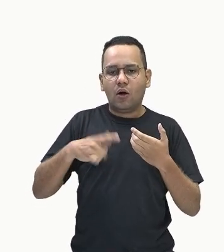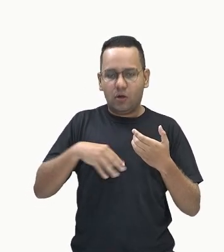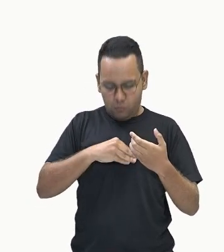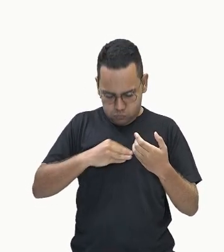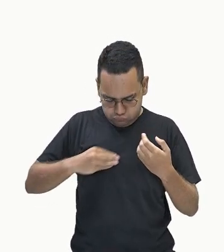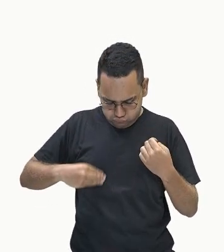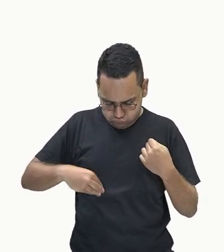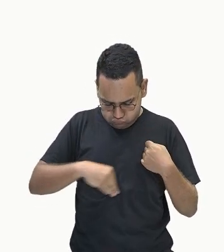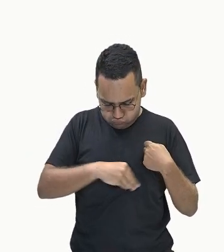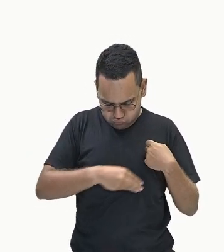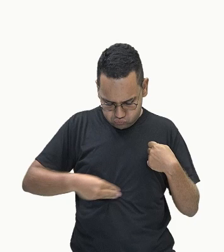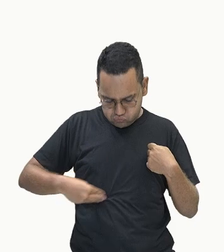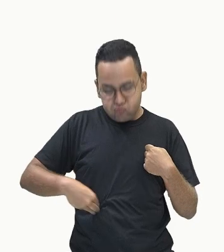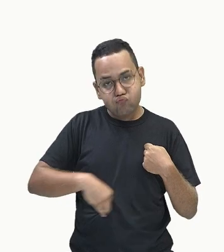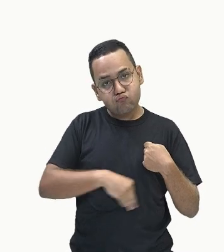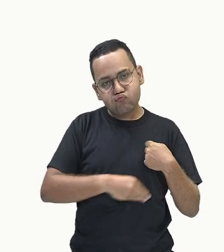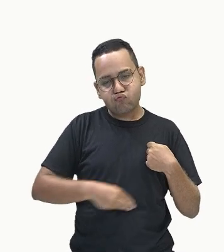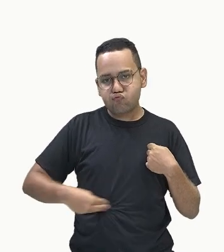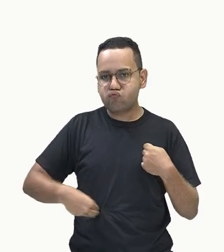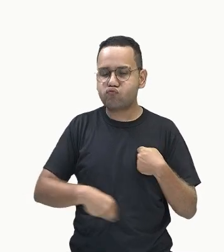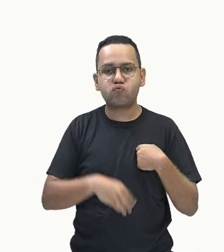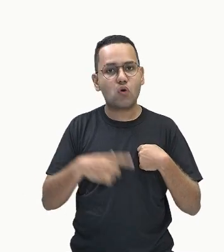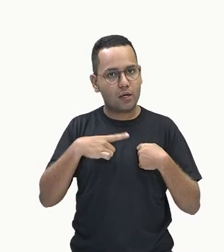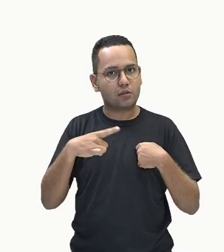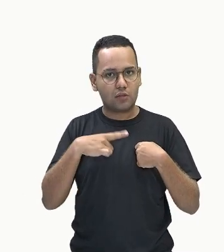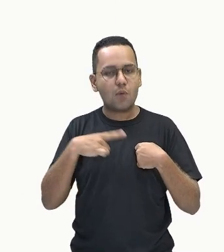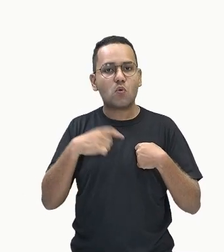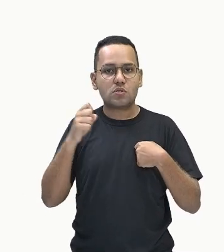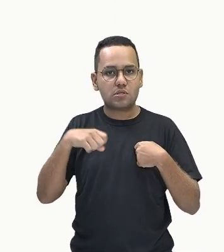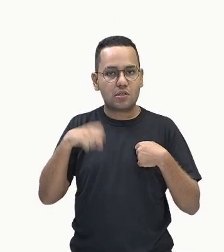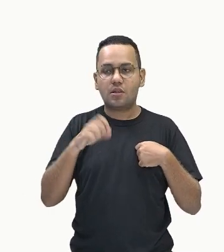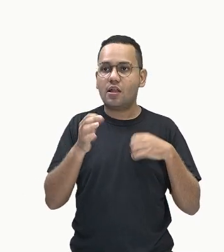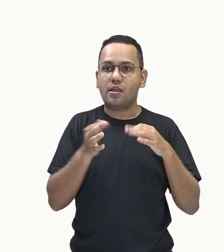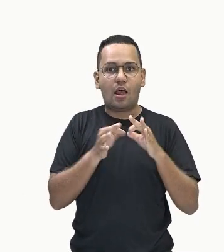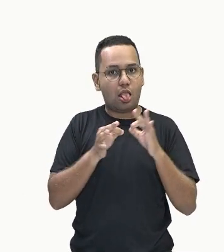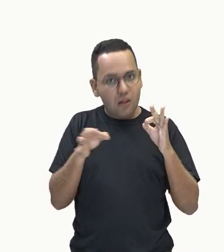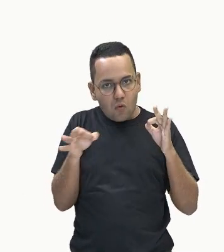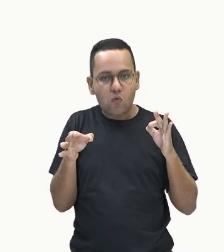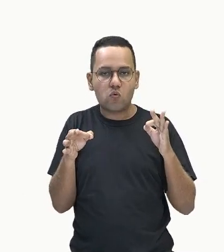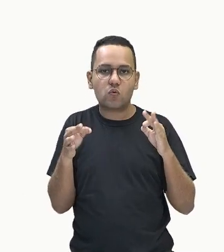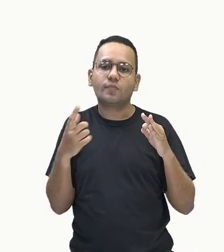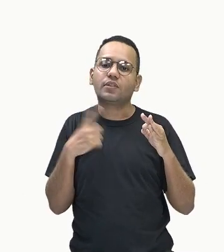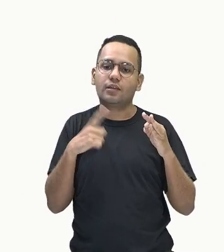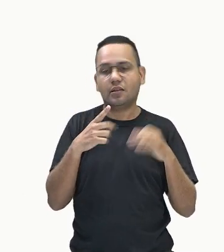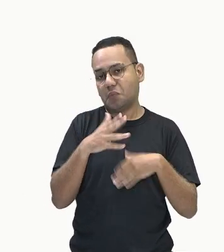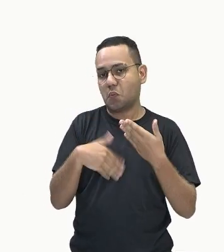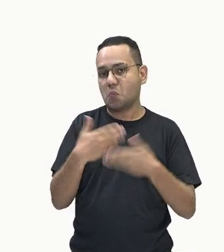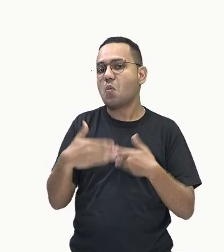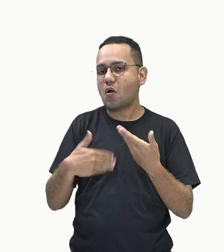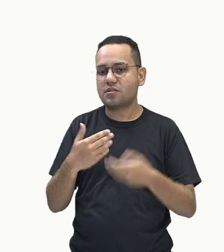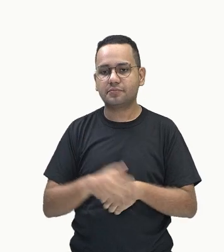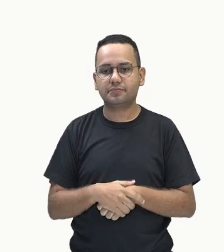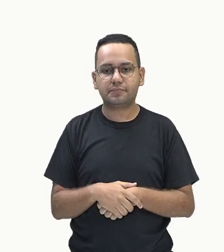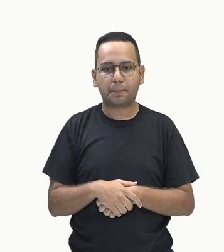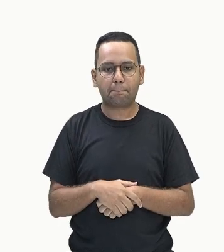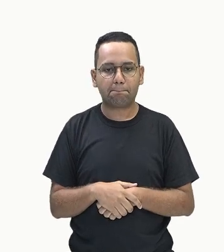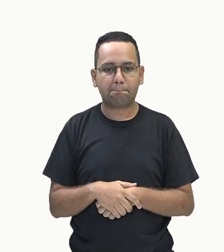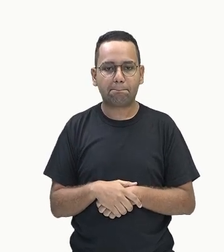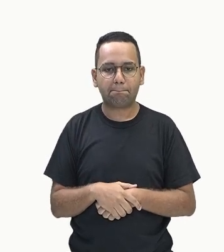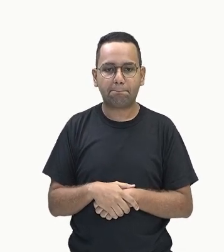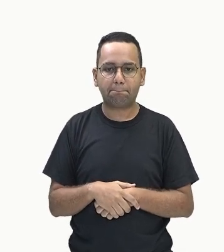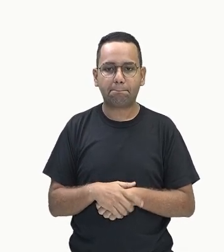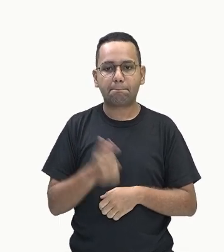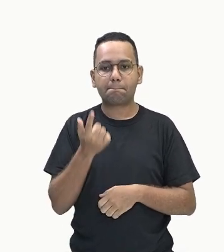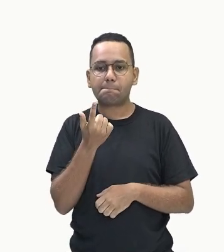intestino. A gente tem um intestino muito grande que é para dar conta de suportar todo o processo. Eu coloquei ainda o exemplo